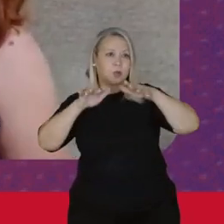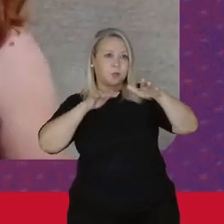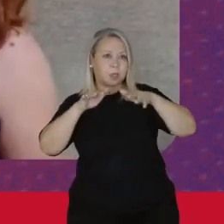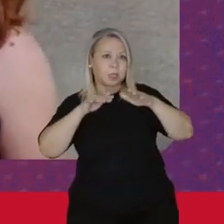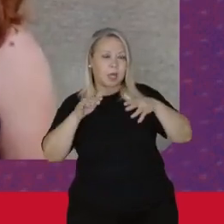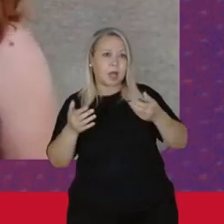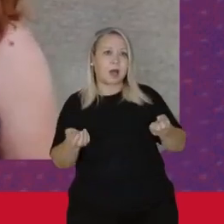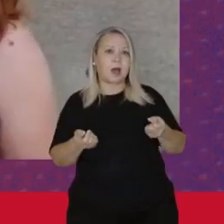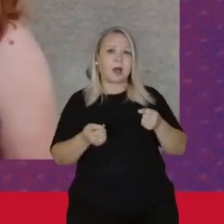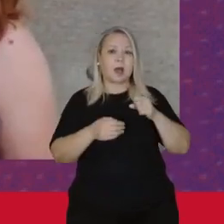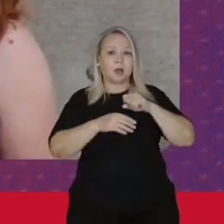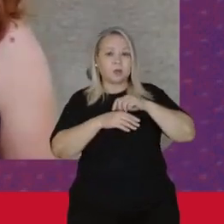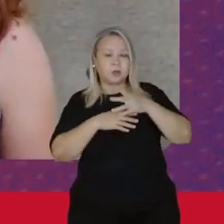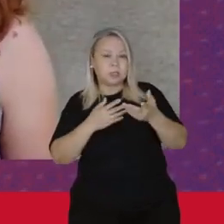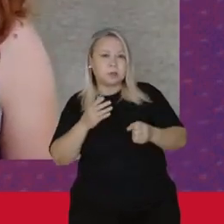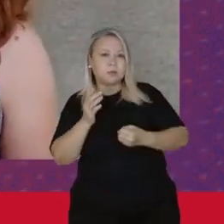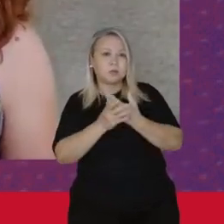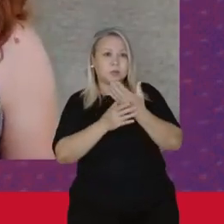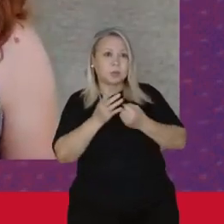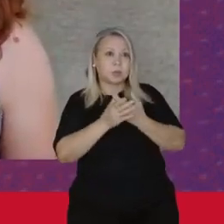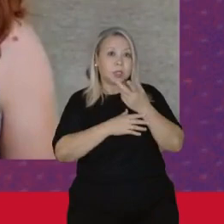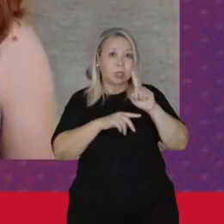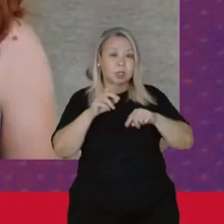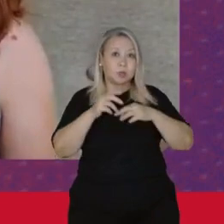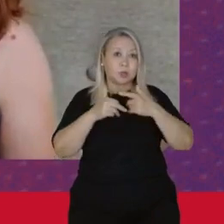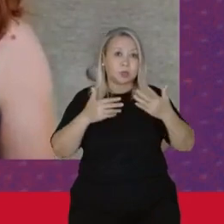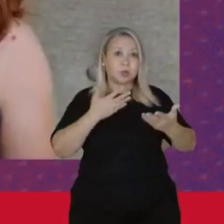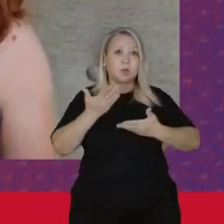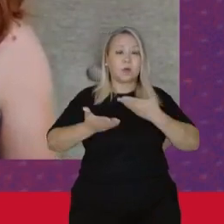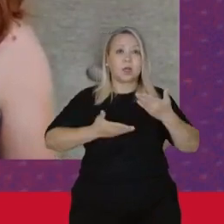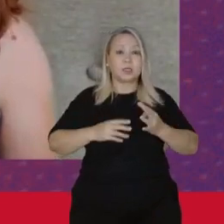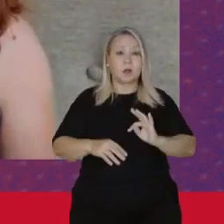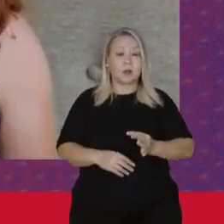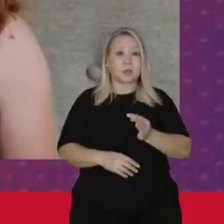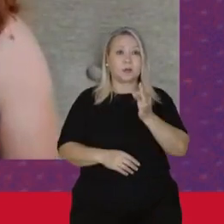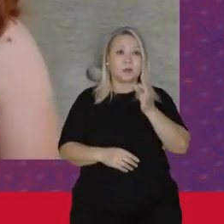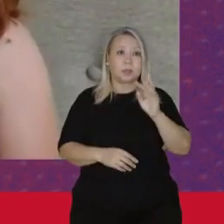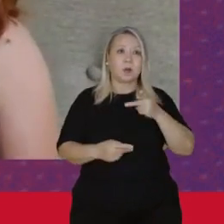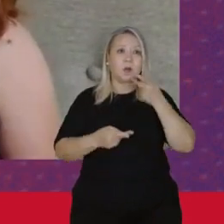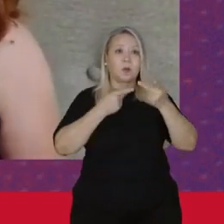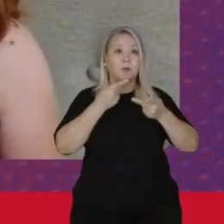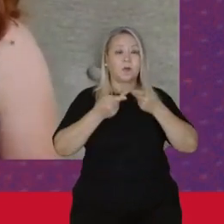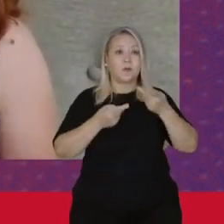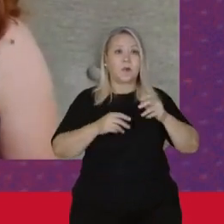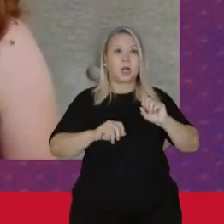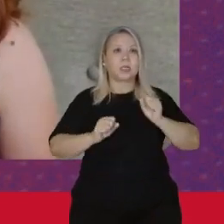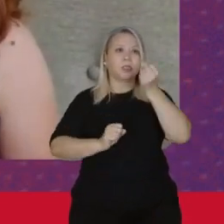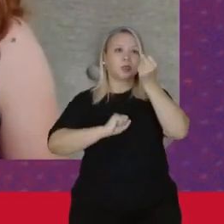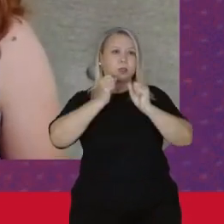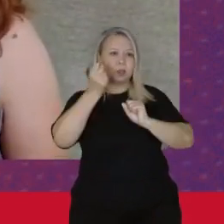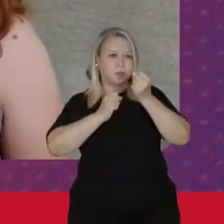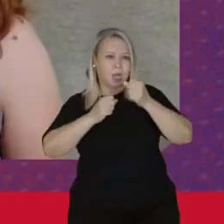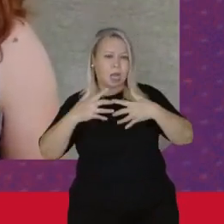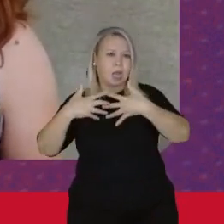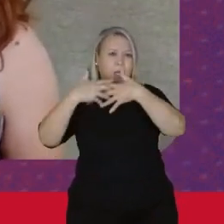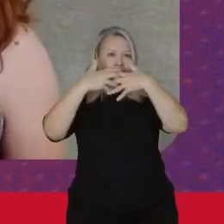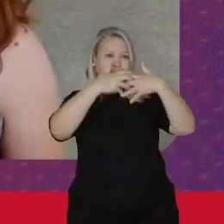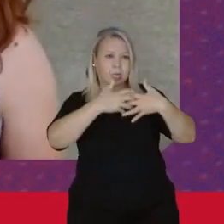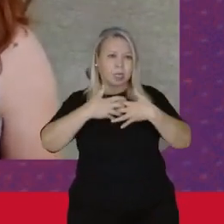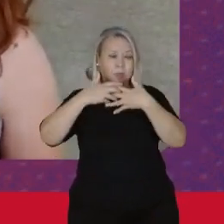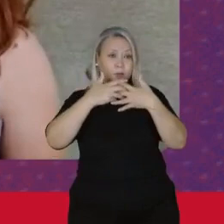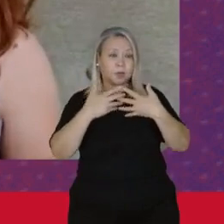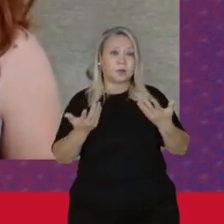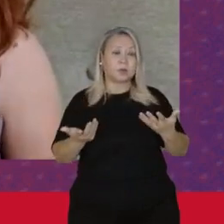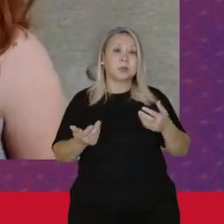de escoamento da produção. Com relação à tecnificação, por exemplo, a gente está falando de tratores e maquinário, a gente tem que